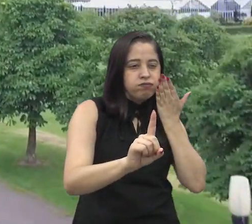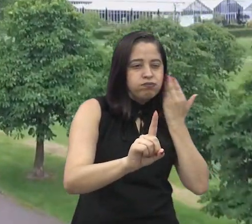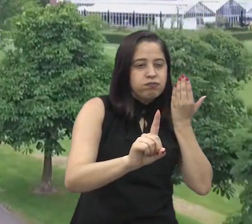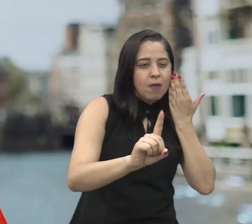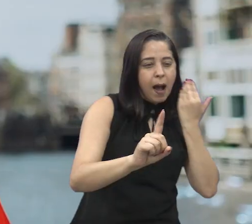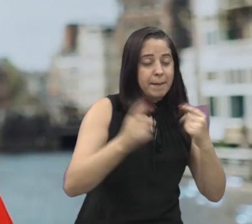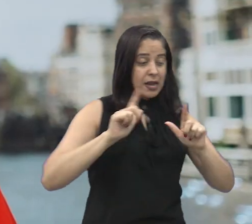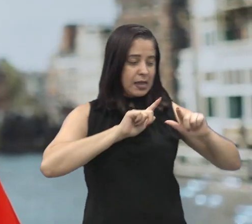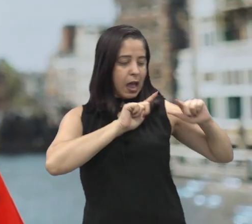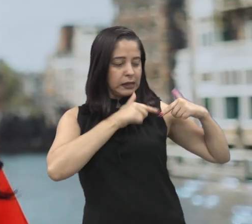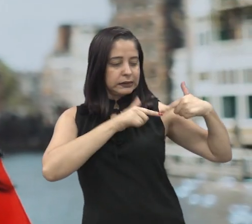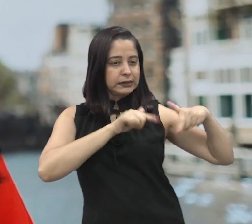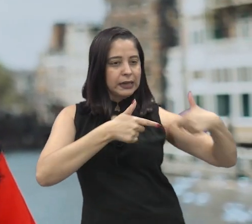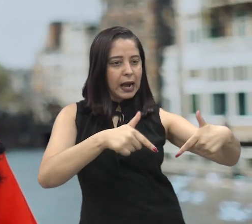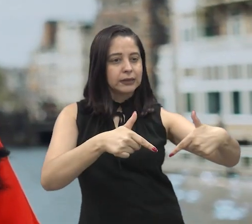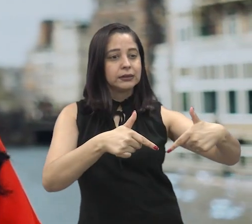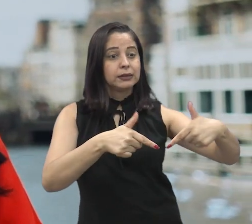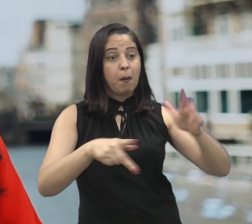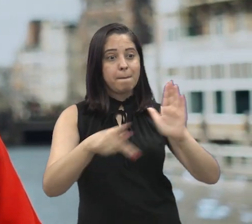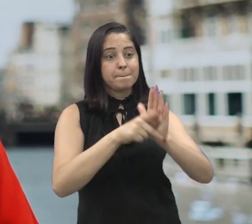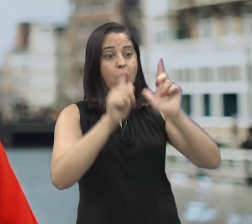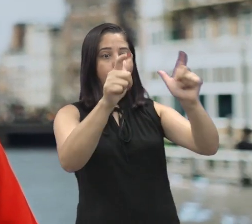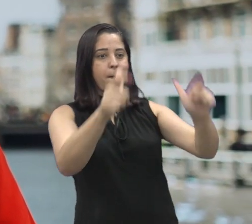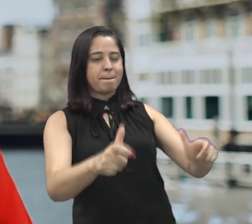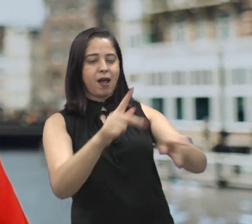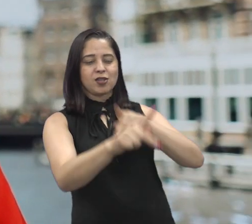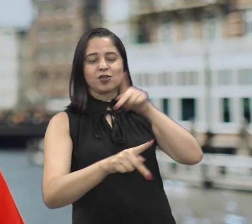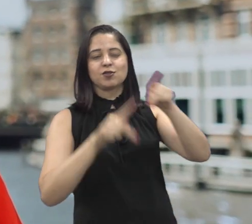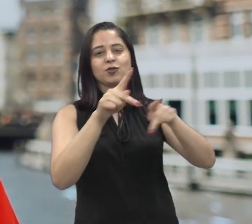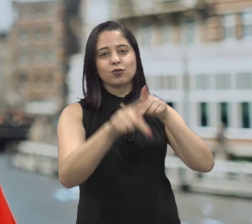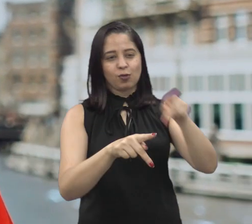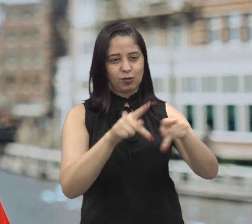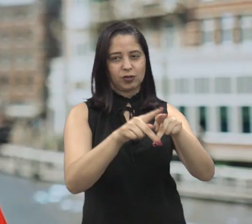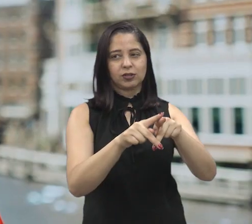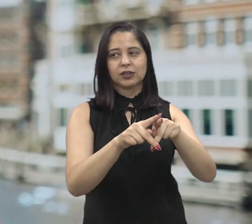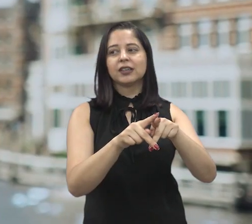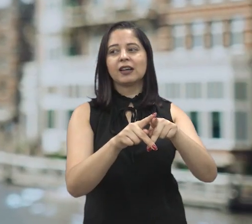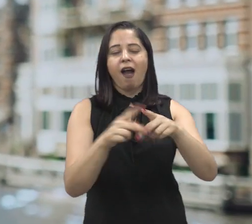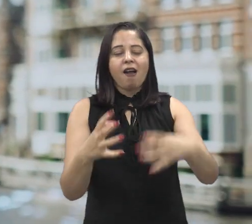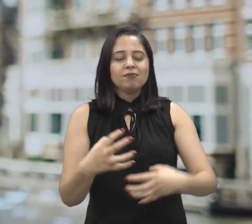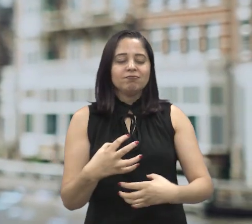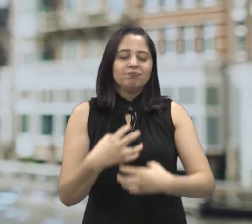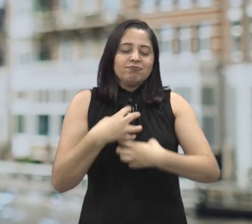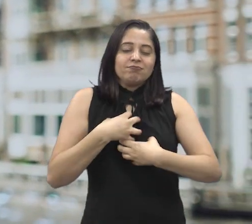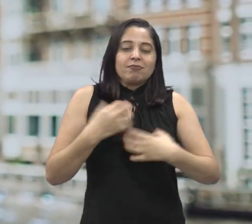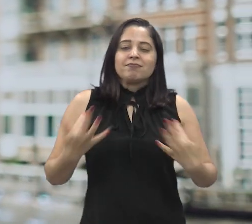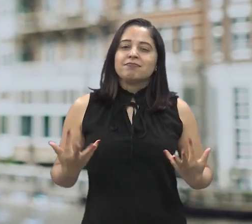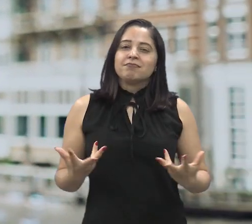um povo, proporcionando uma vivência enriquecedora e memorável.